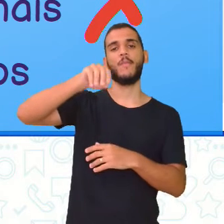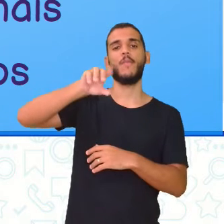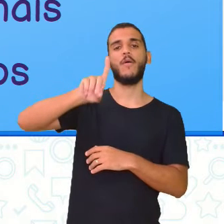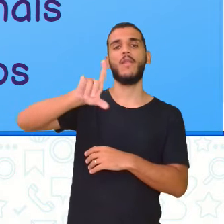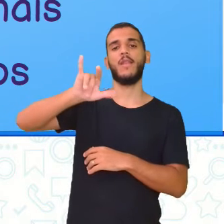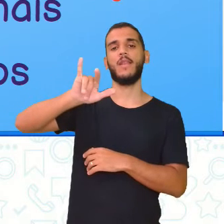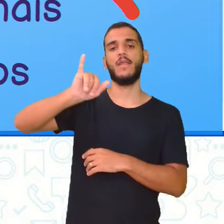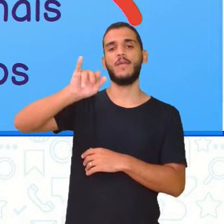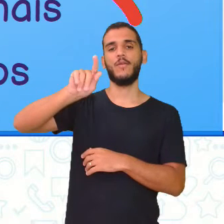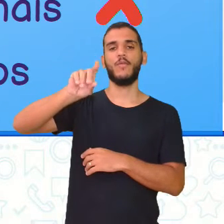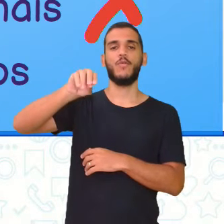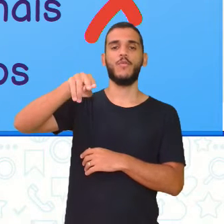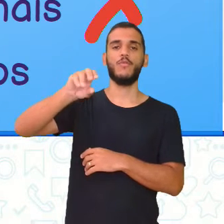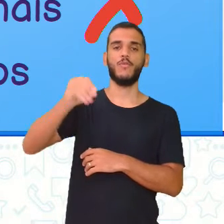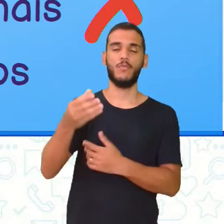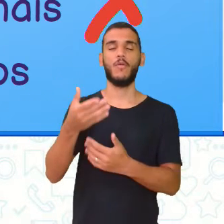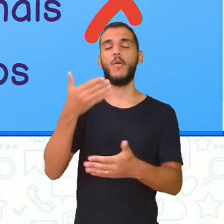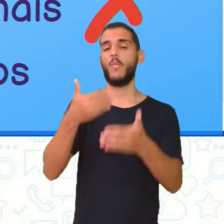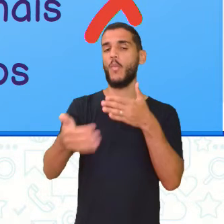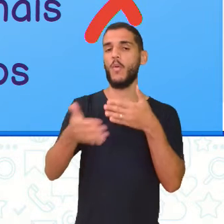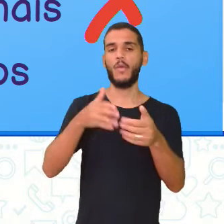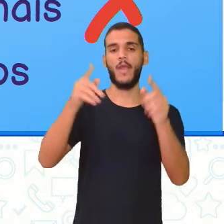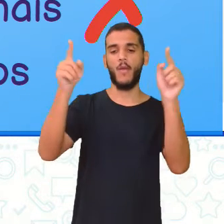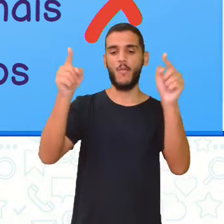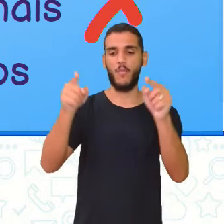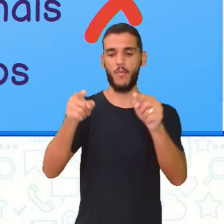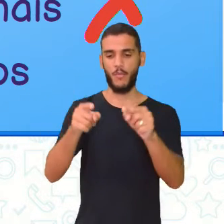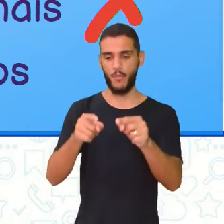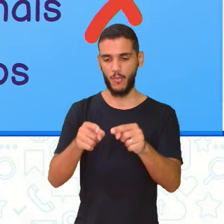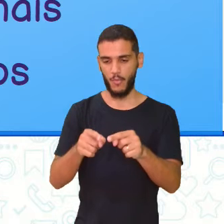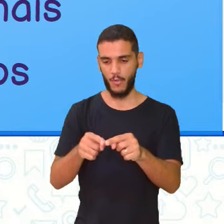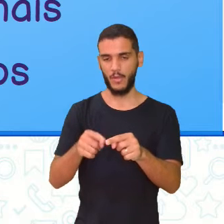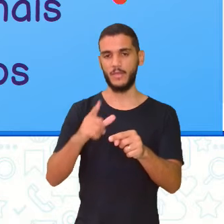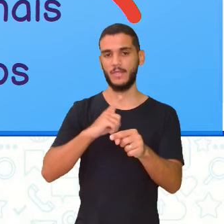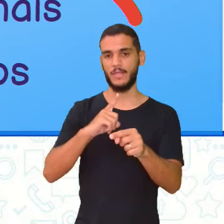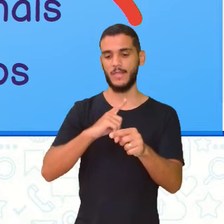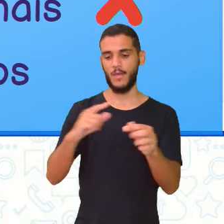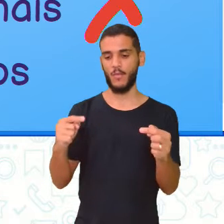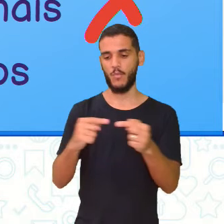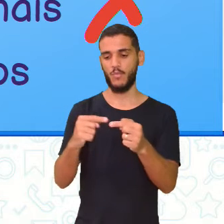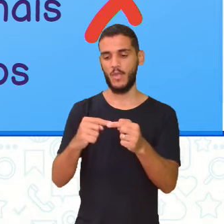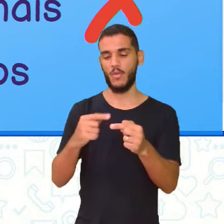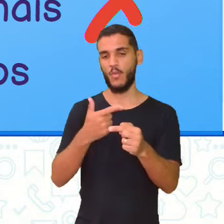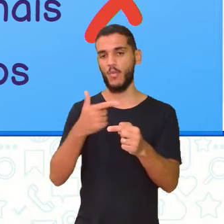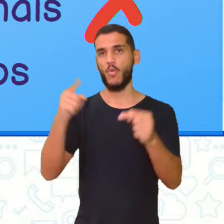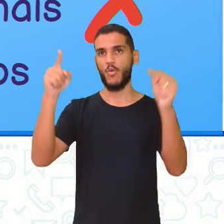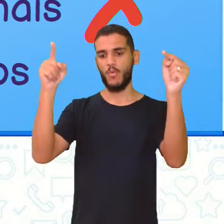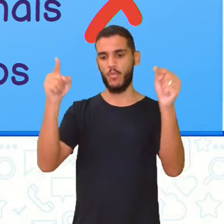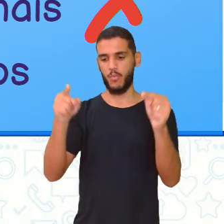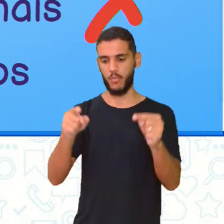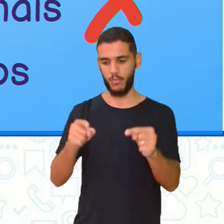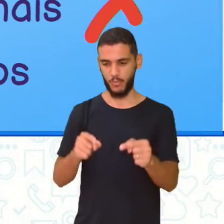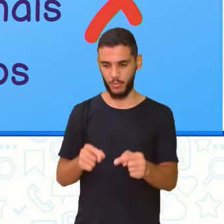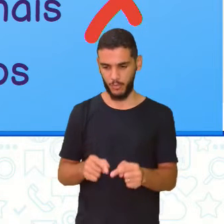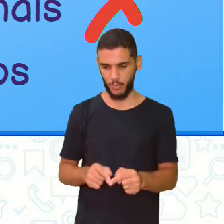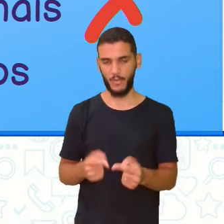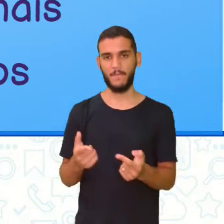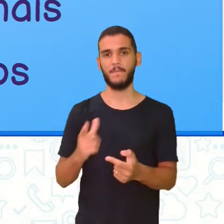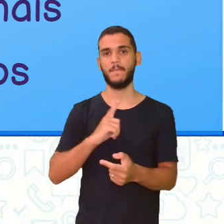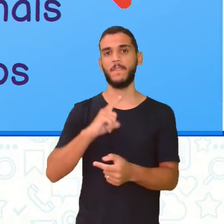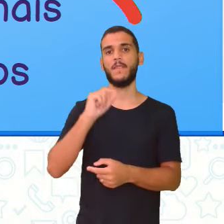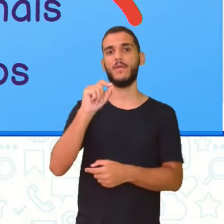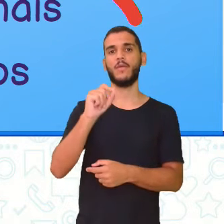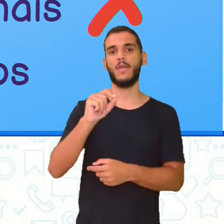No caso, qualquer vértice que eu vá para outro vértice, no caso do triângulo, eu vou ter um